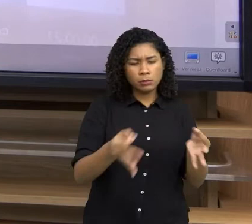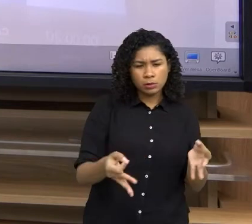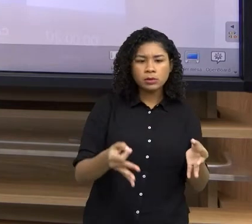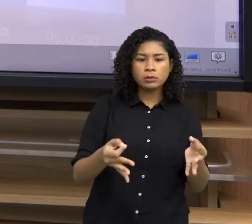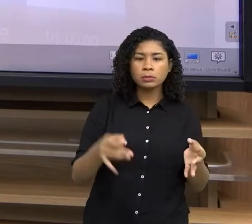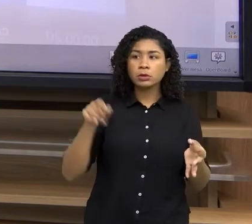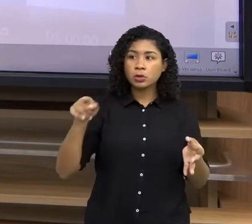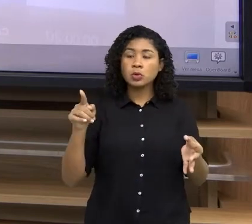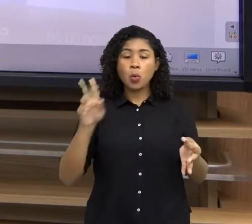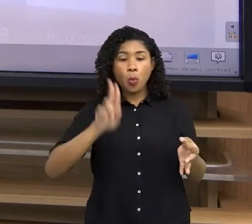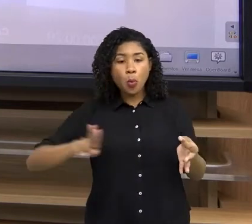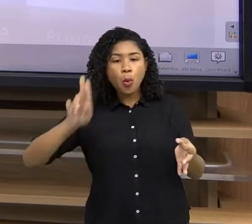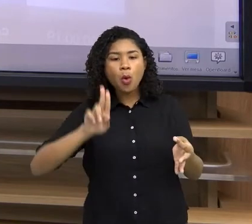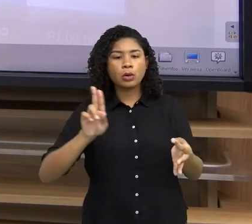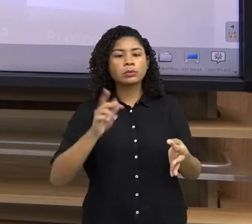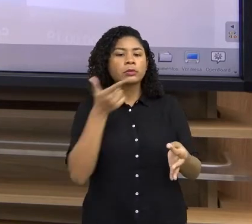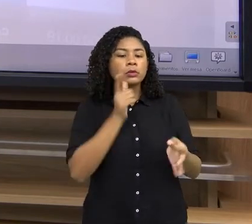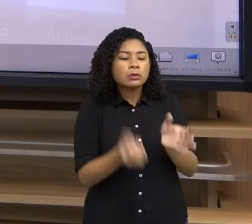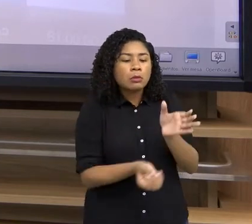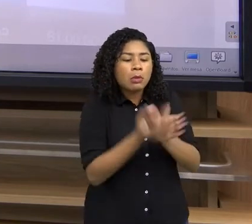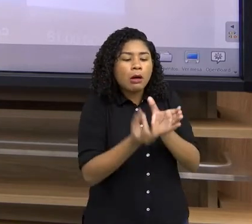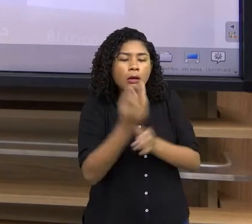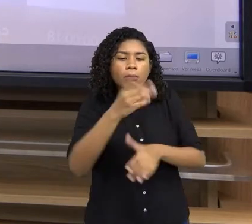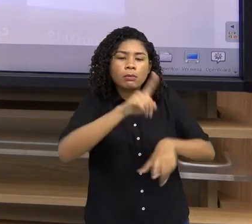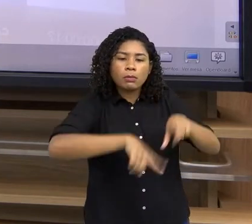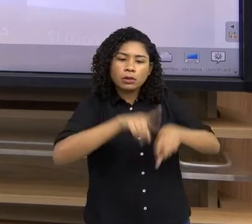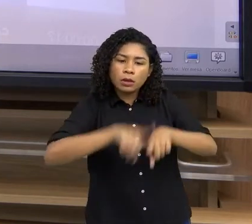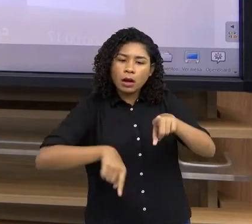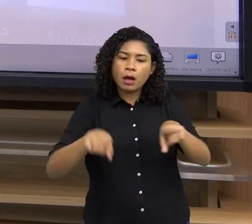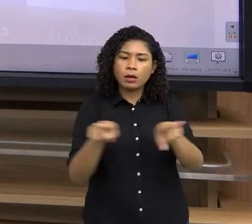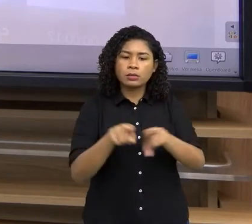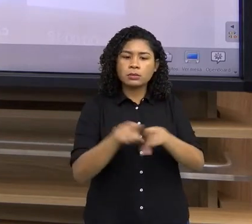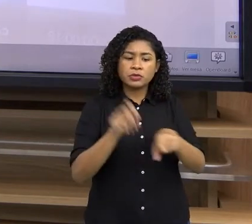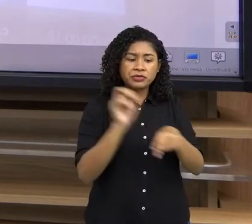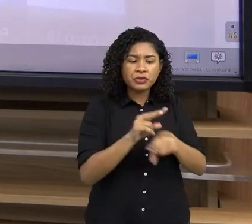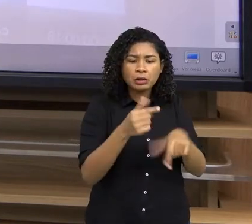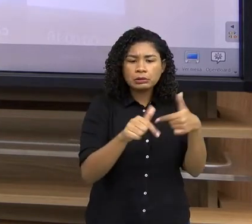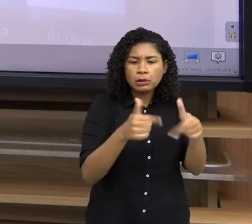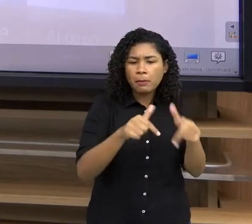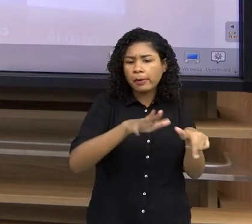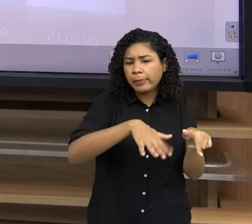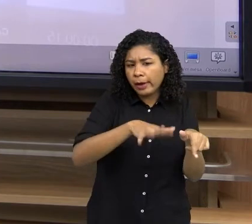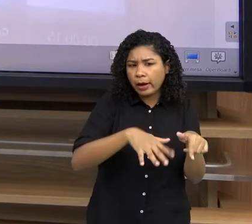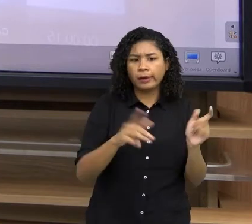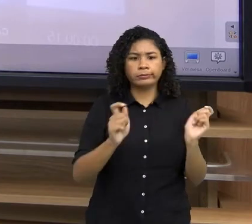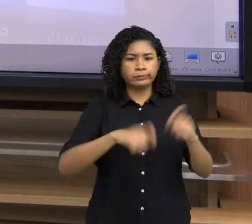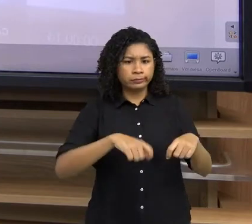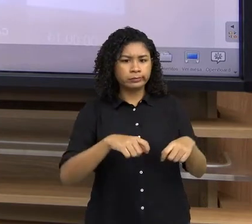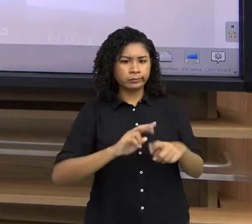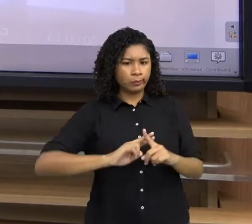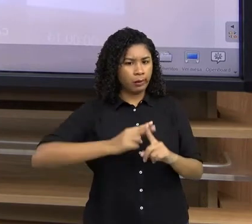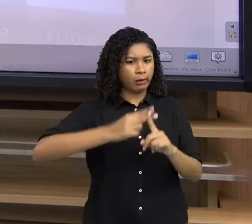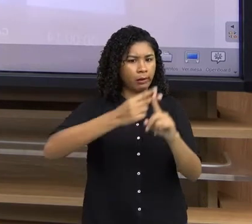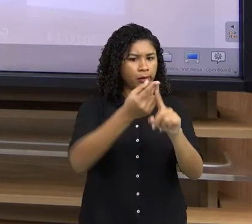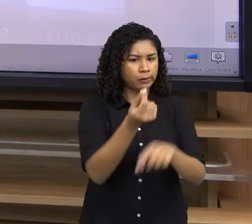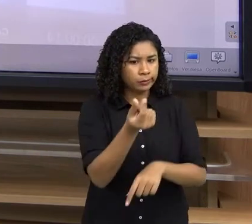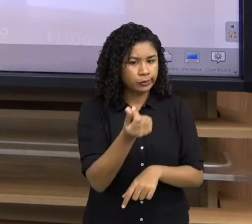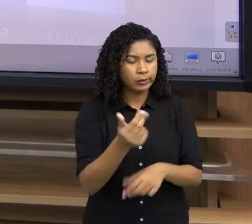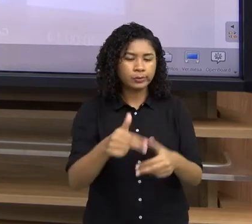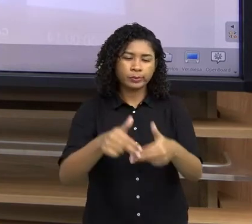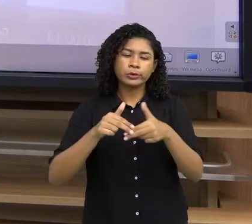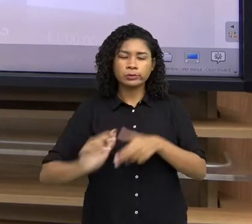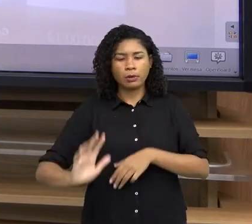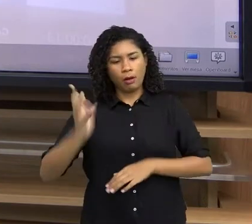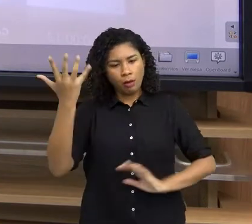produzir mercadoria, né, conseguir emprego com mão de obra barata e garantir mais lucros. Essas